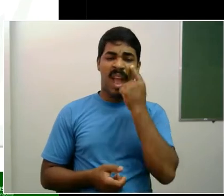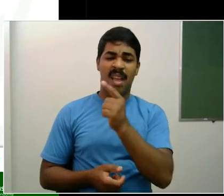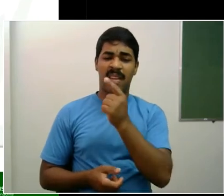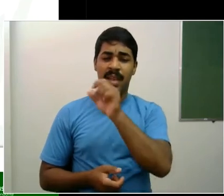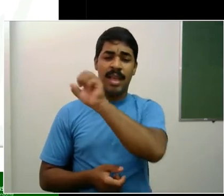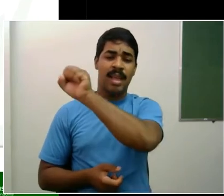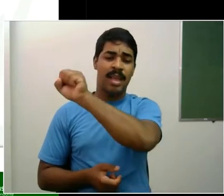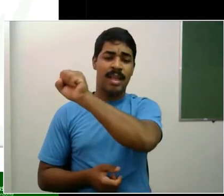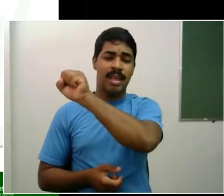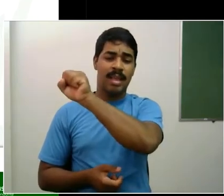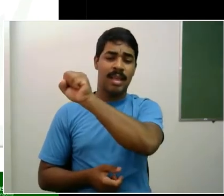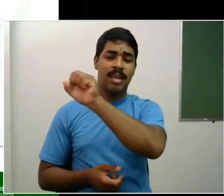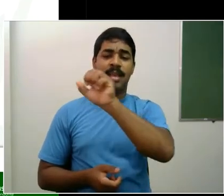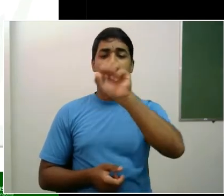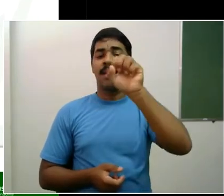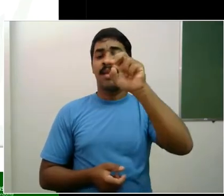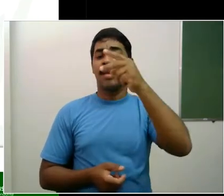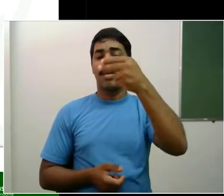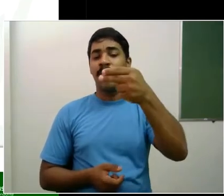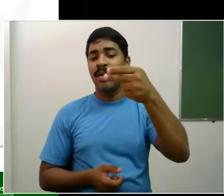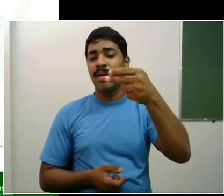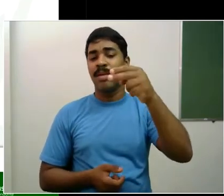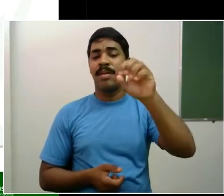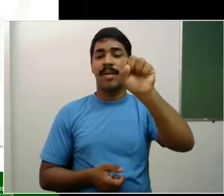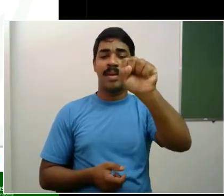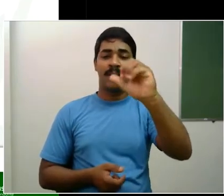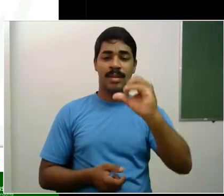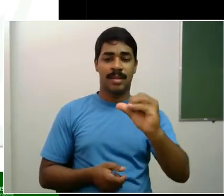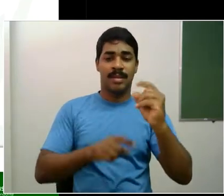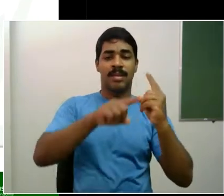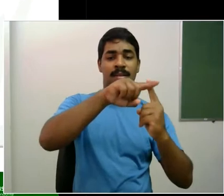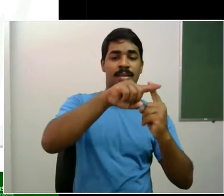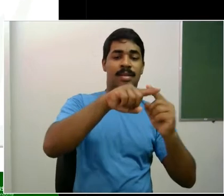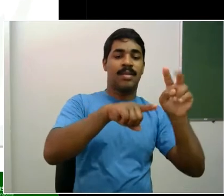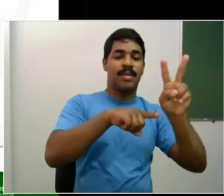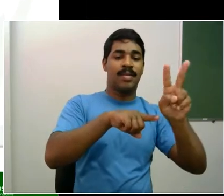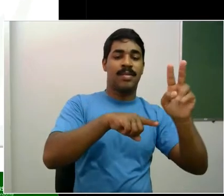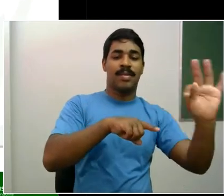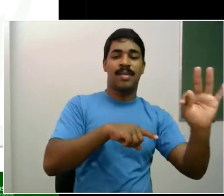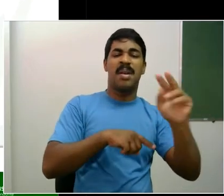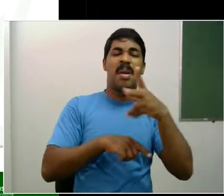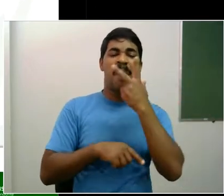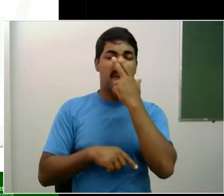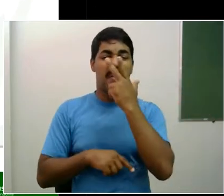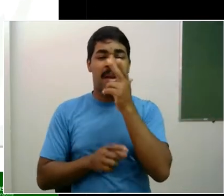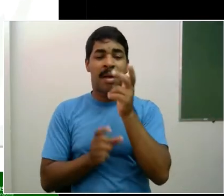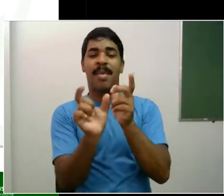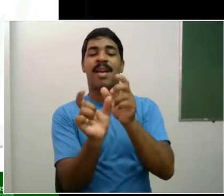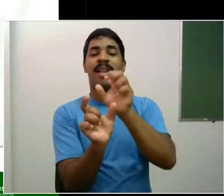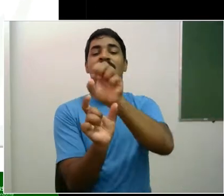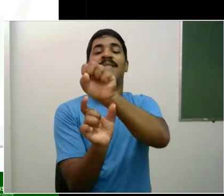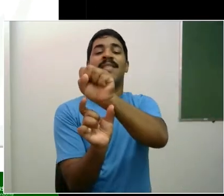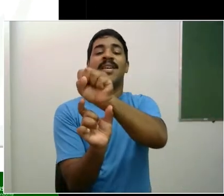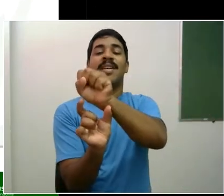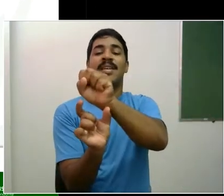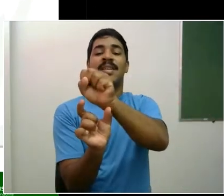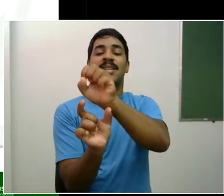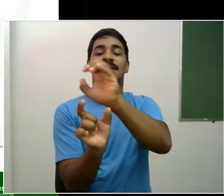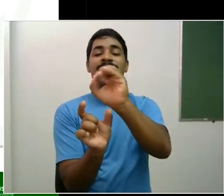do sorvetinho. Isso mesmo, ó. Sorvete. Ou a forma do solteirinho. Solteiro é